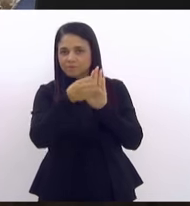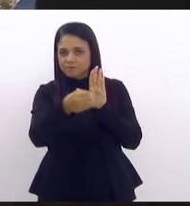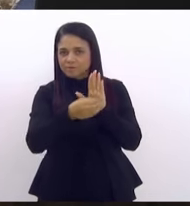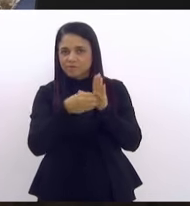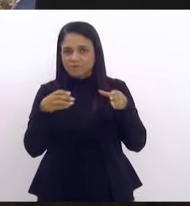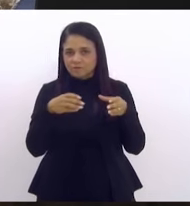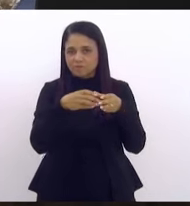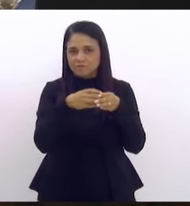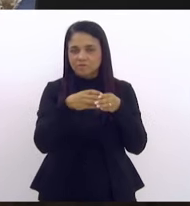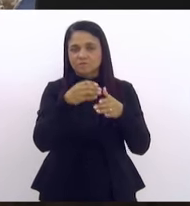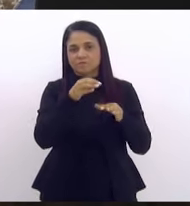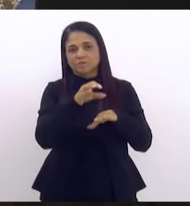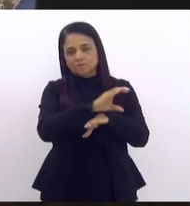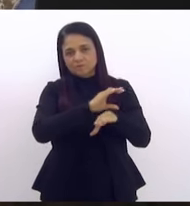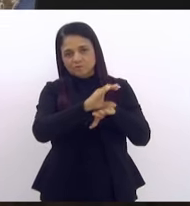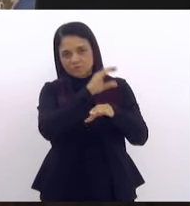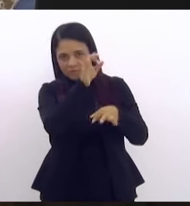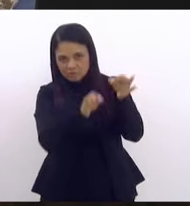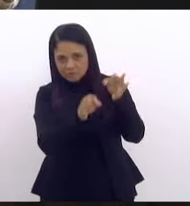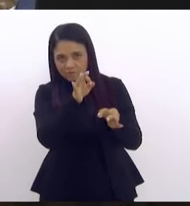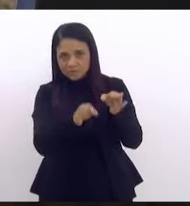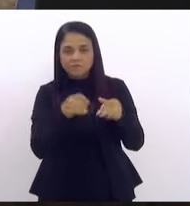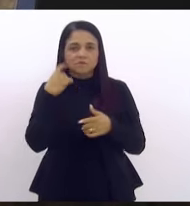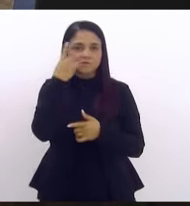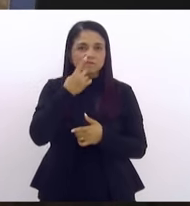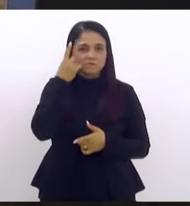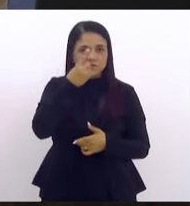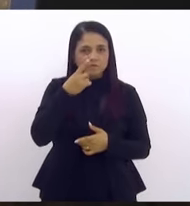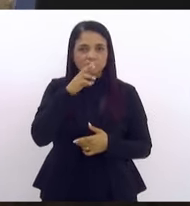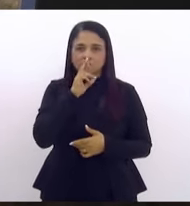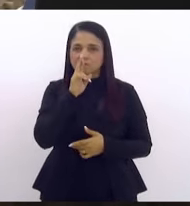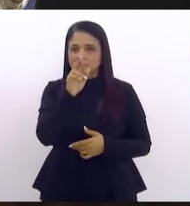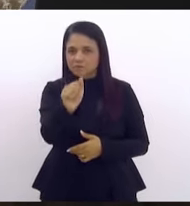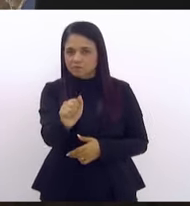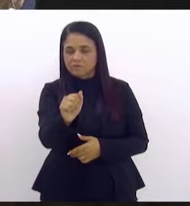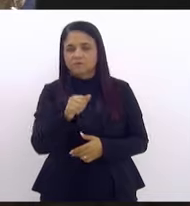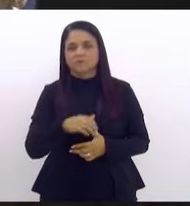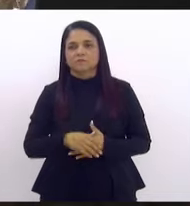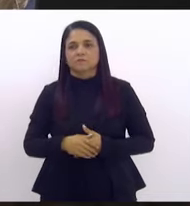pela Comissão de Constituição e Justiça, deputado Rodrigo Amorim.